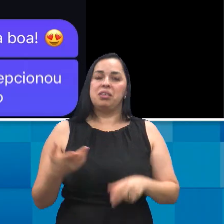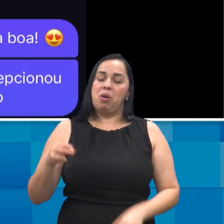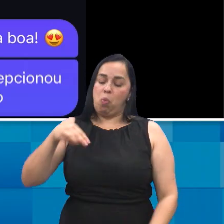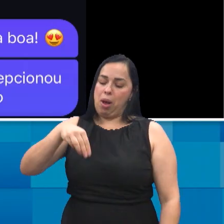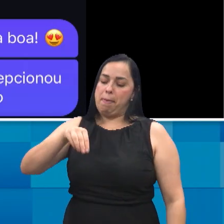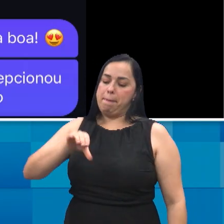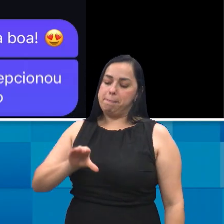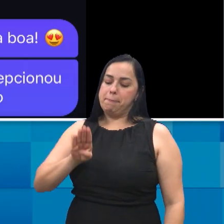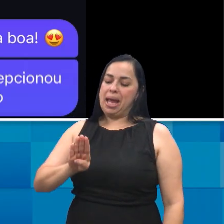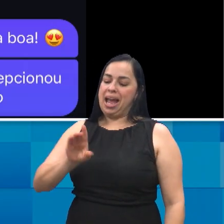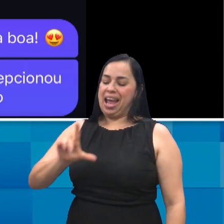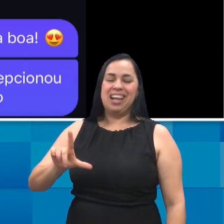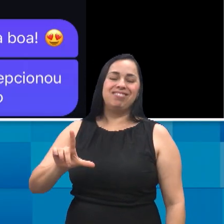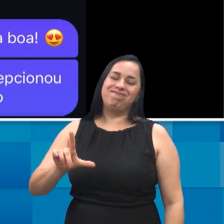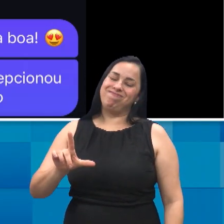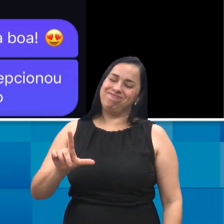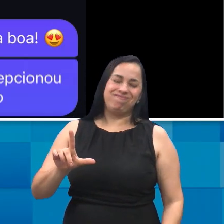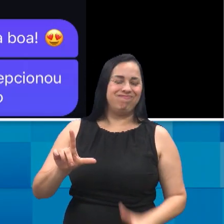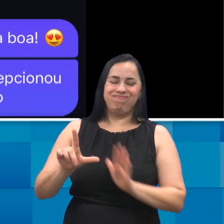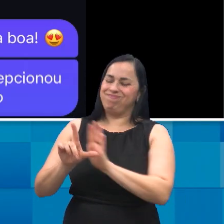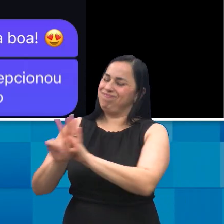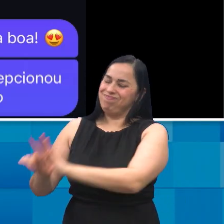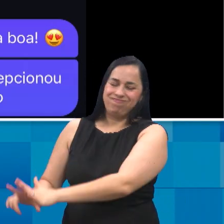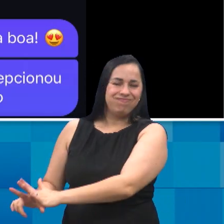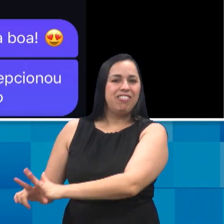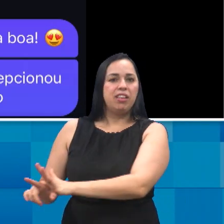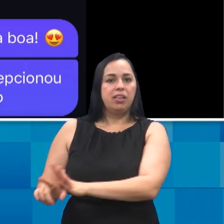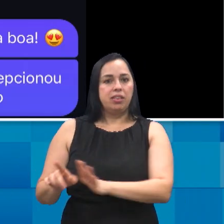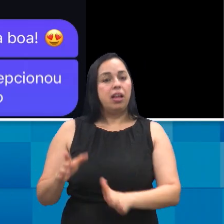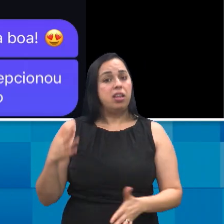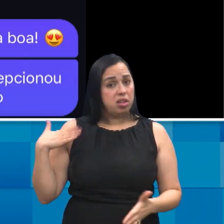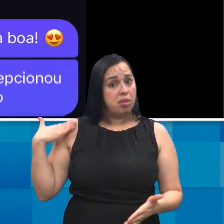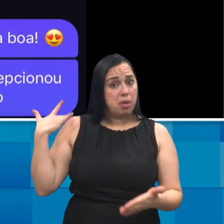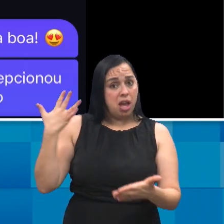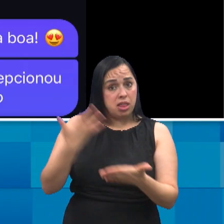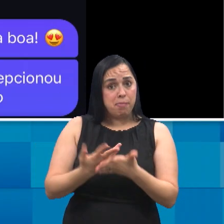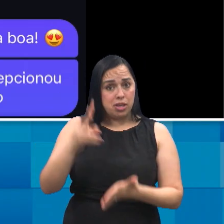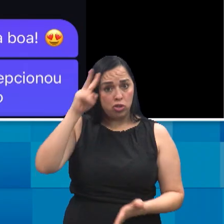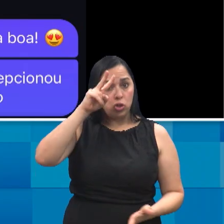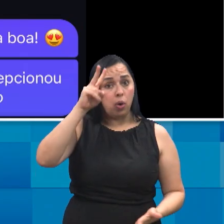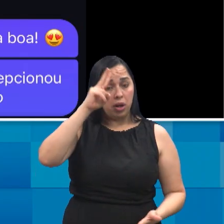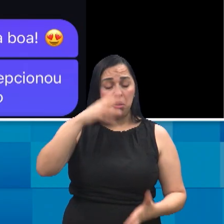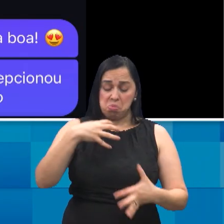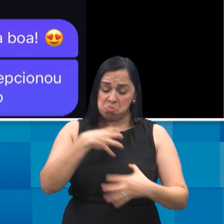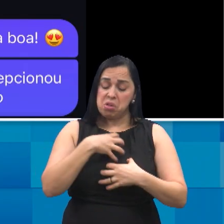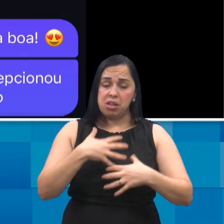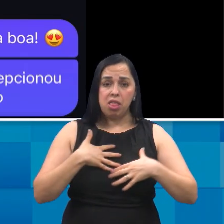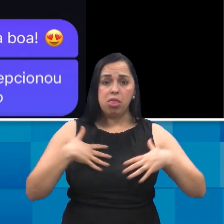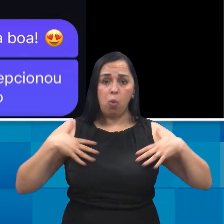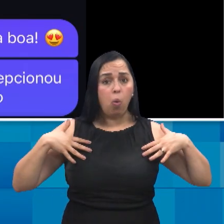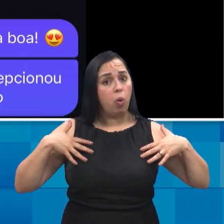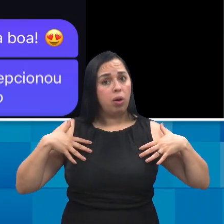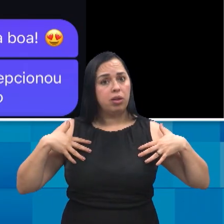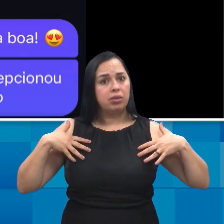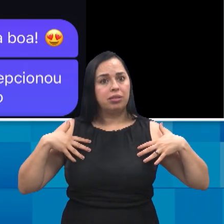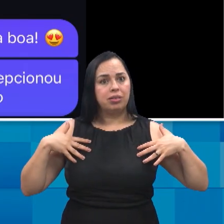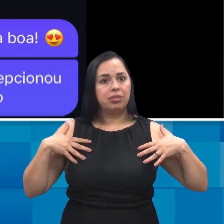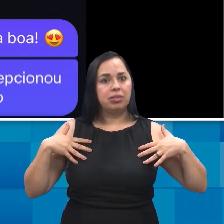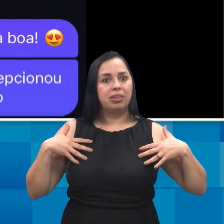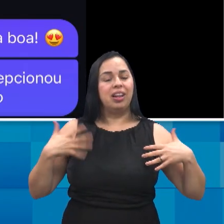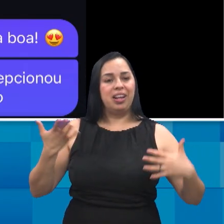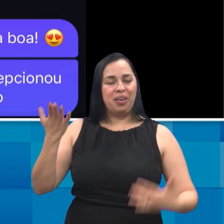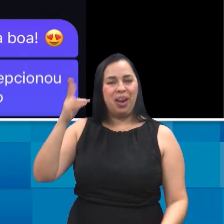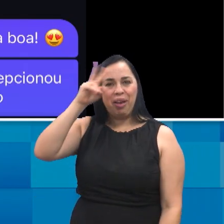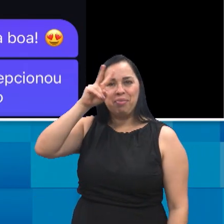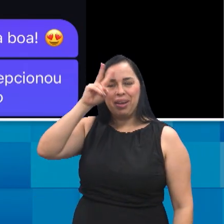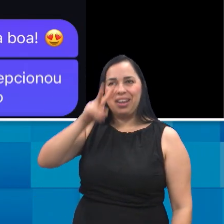resto é maravilhoso. Eu tenho muito orgulho da minha trajetória aqui em São José dos Campos. Quando a direita renasceu no Brasil,